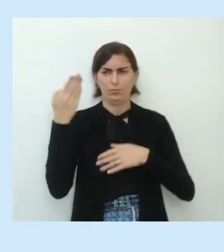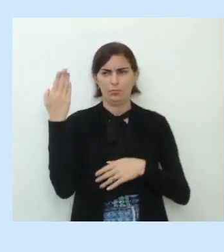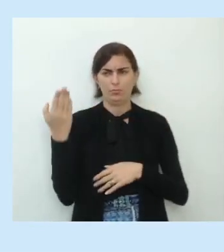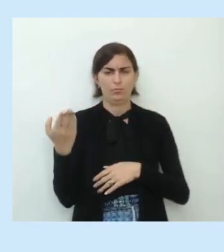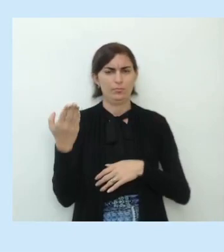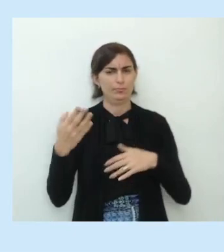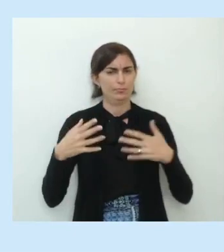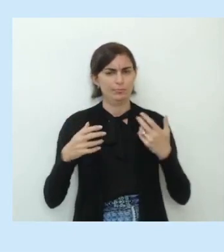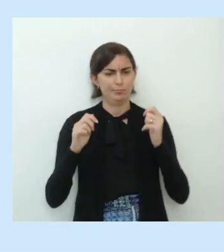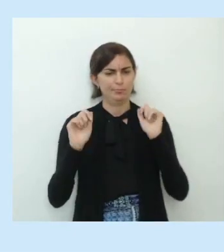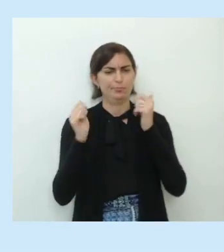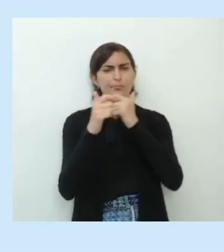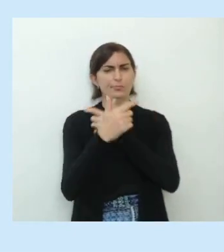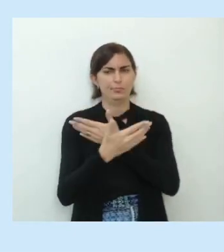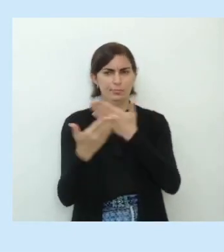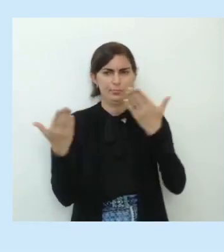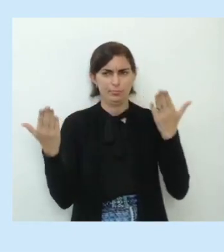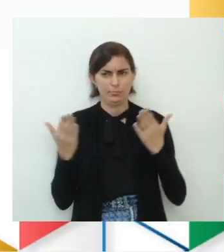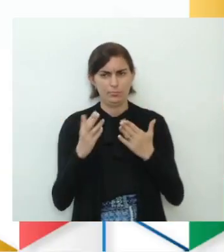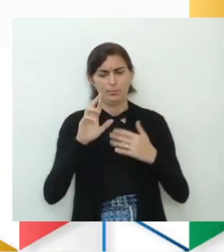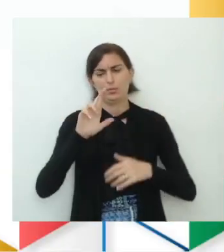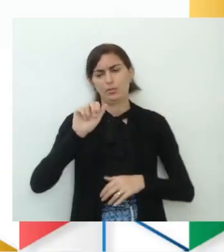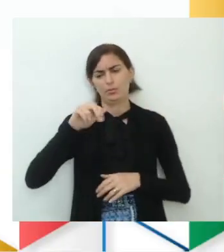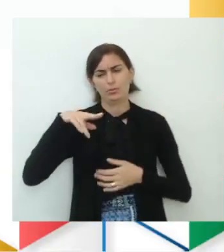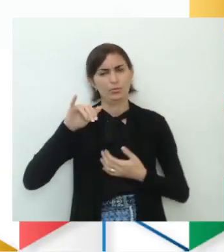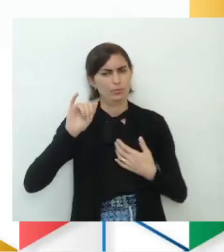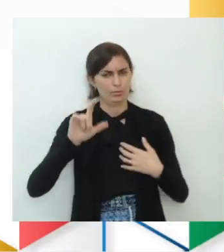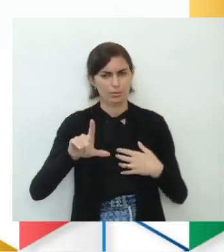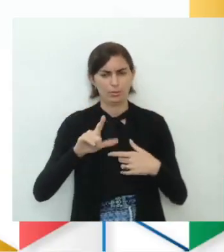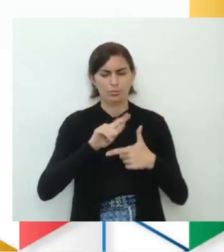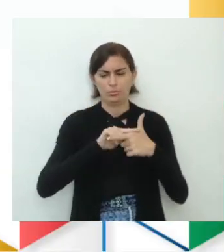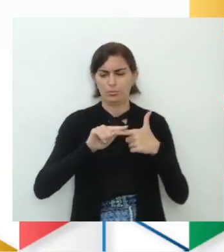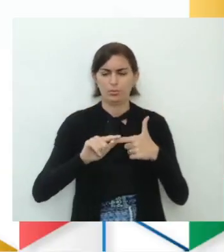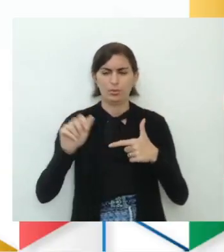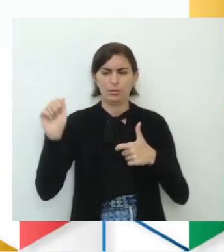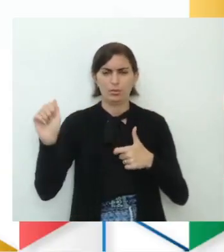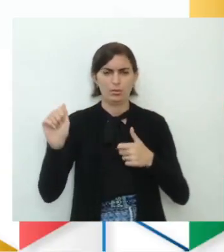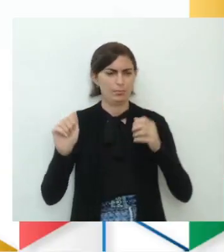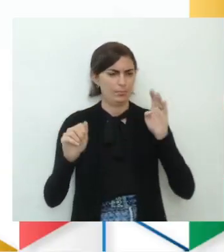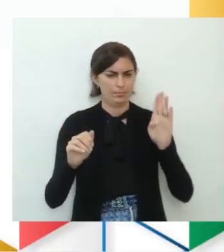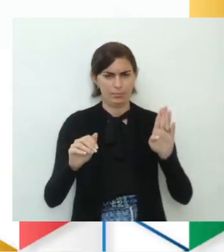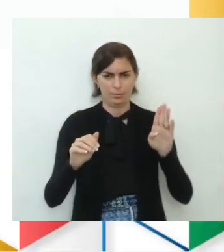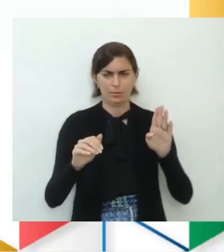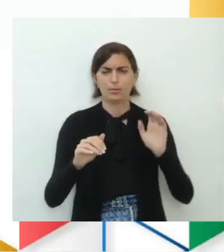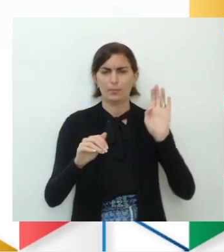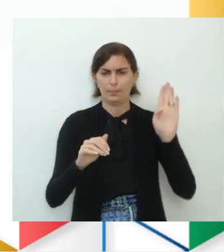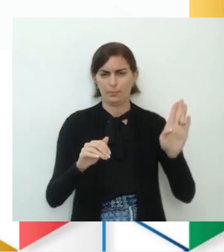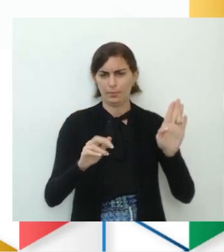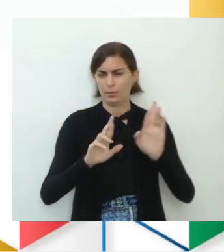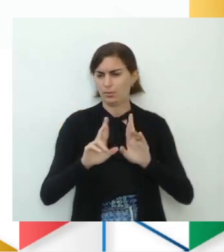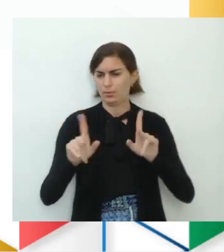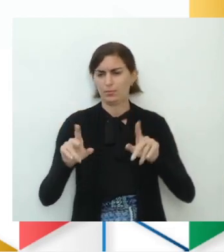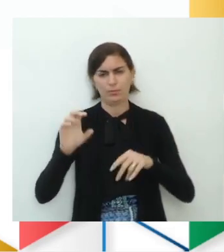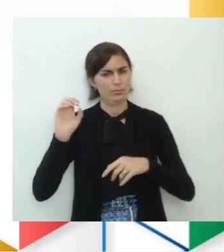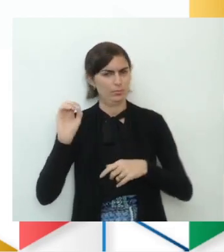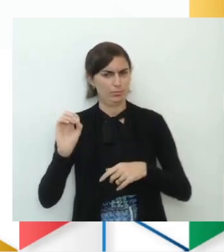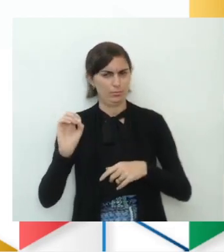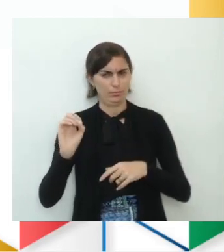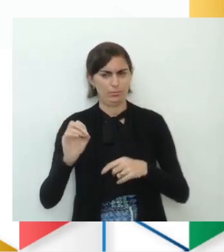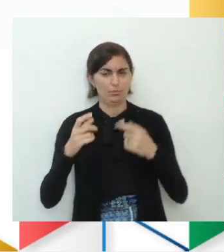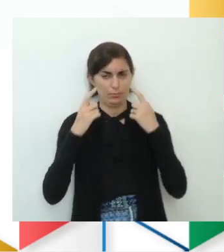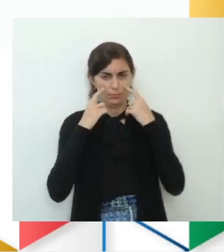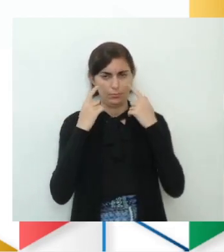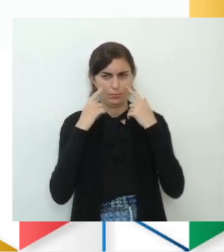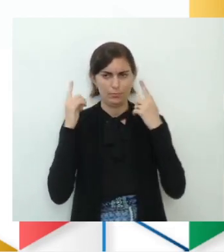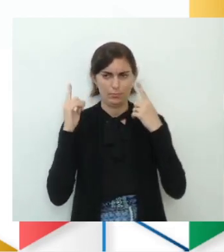nossa animação mostra, claro, número racional é a divisão do número A por B, em que B tem que ser diferente de 0, tá? Agora se